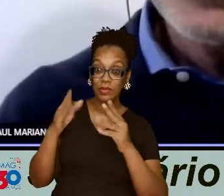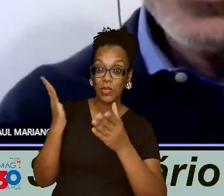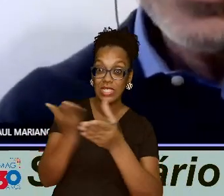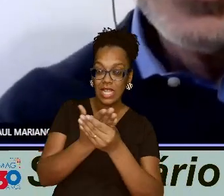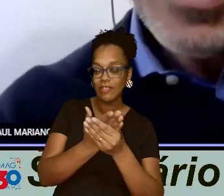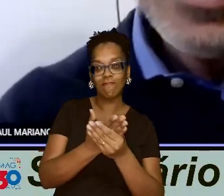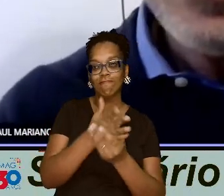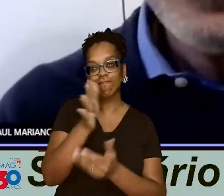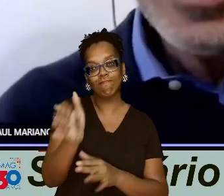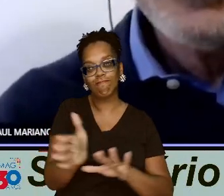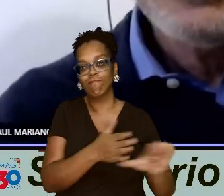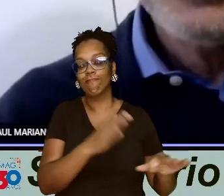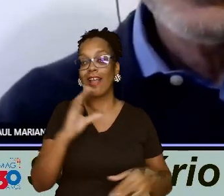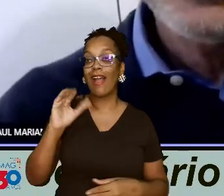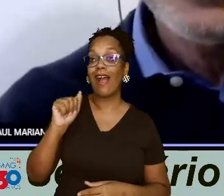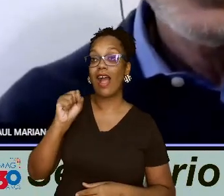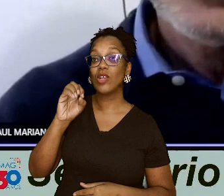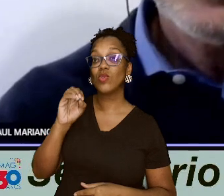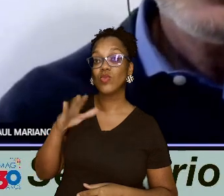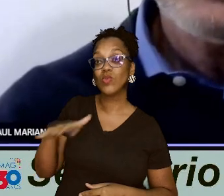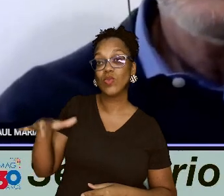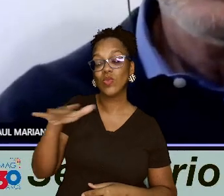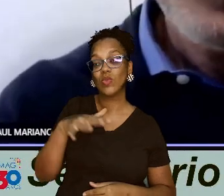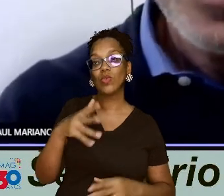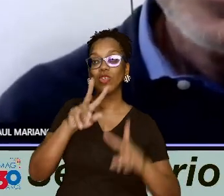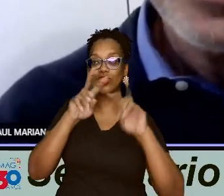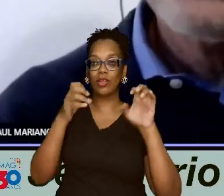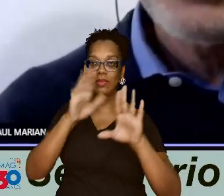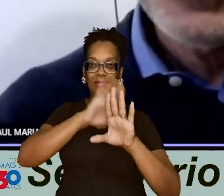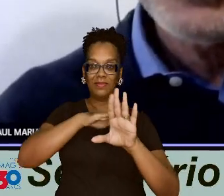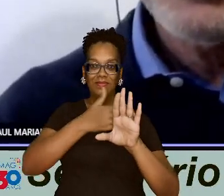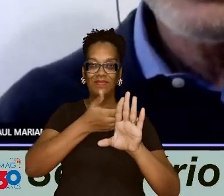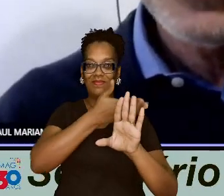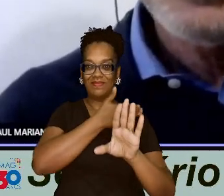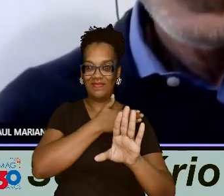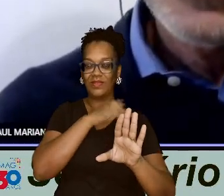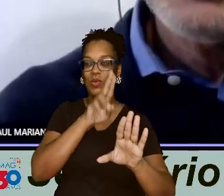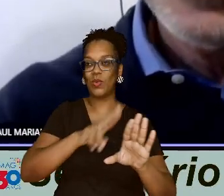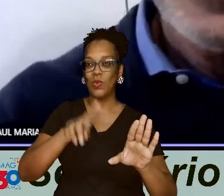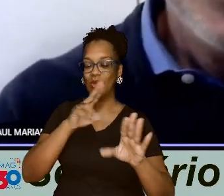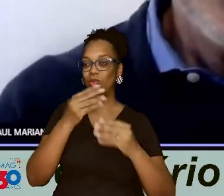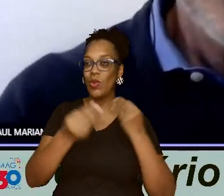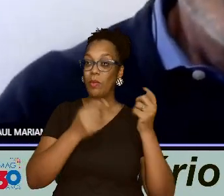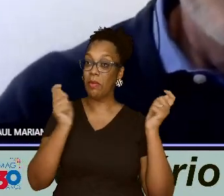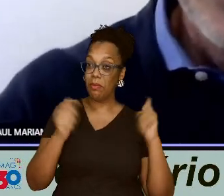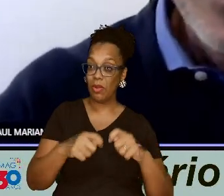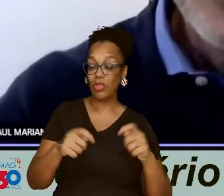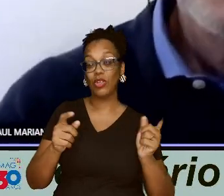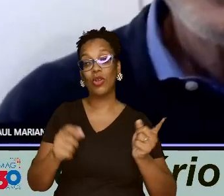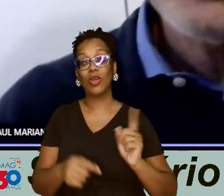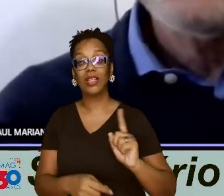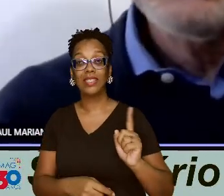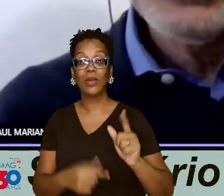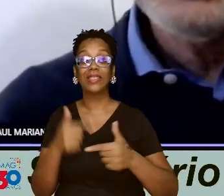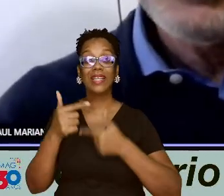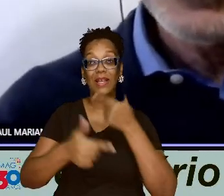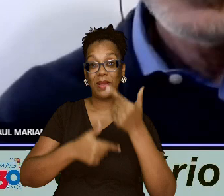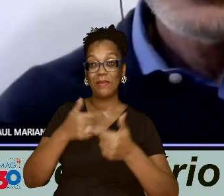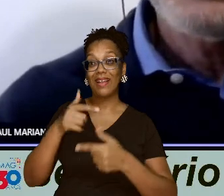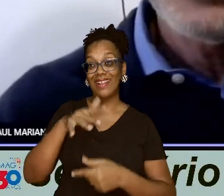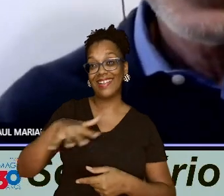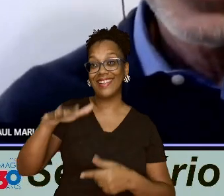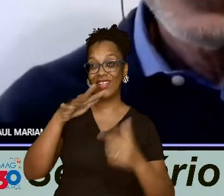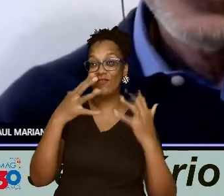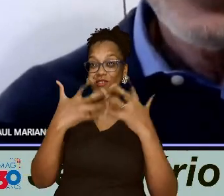né? E aqui, com relação ao precedente, de como o precedente pode ou não trabalhar nessa função